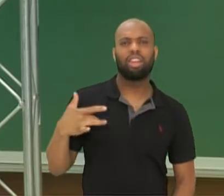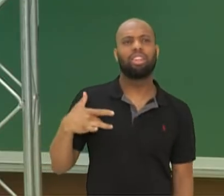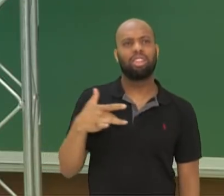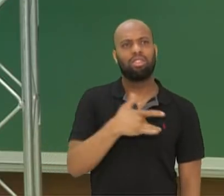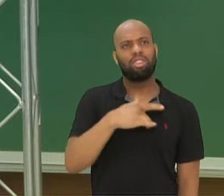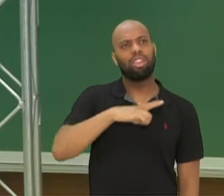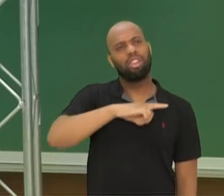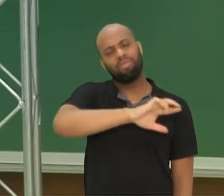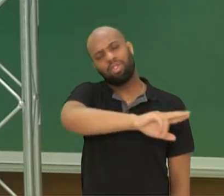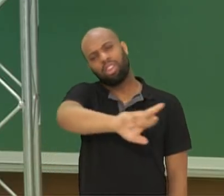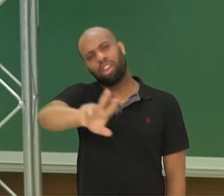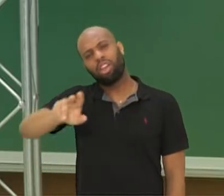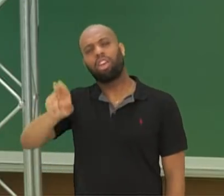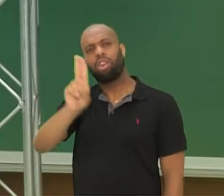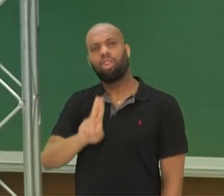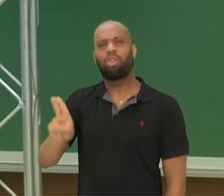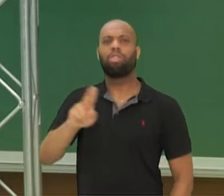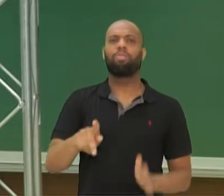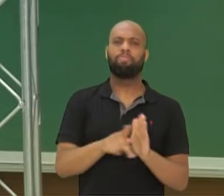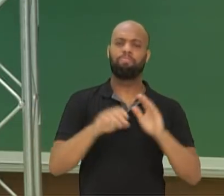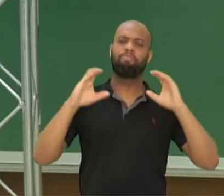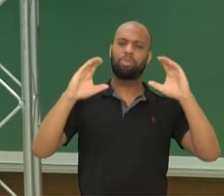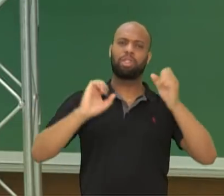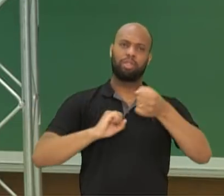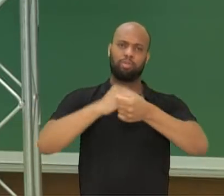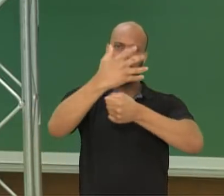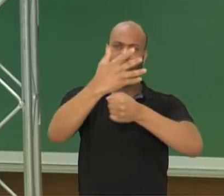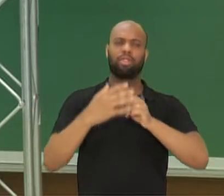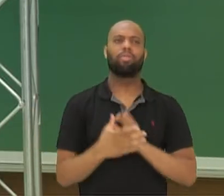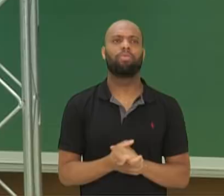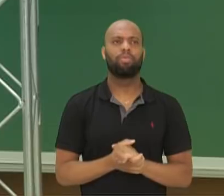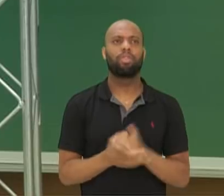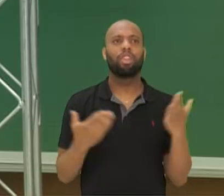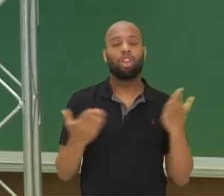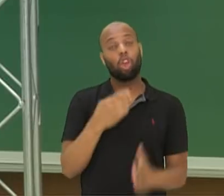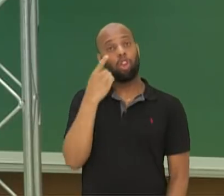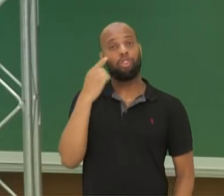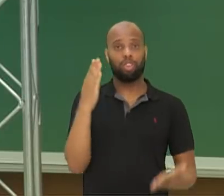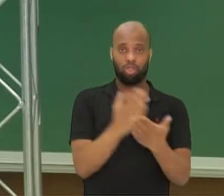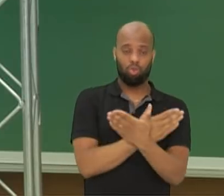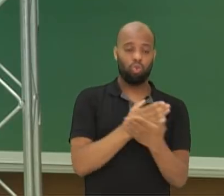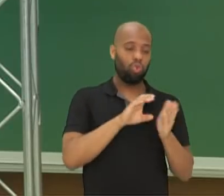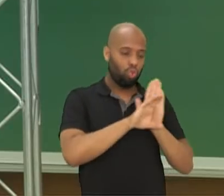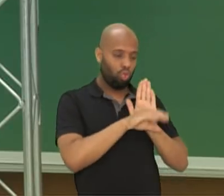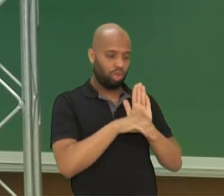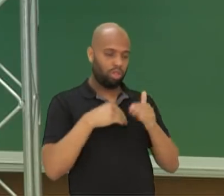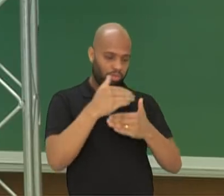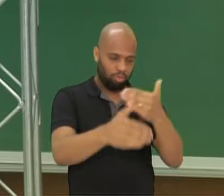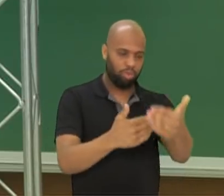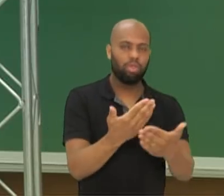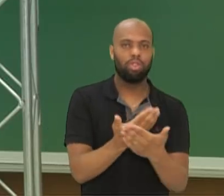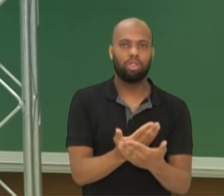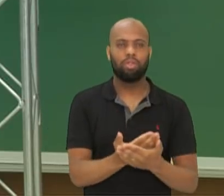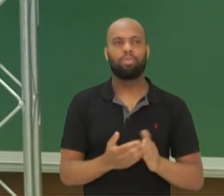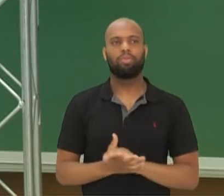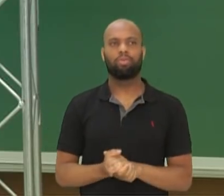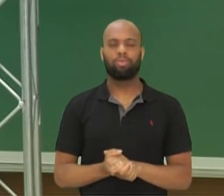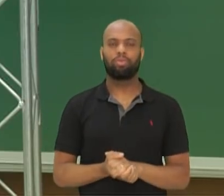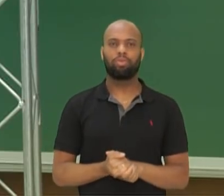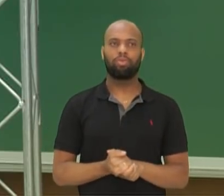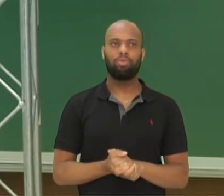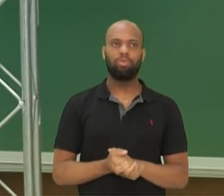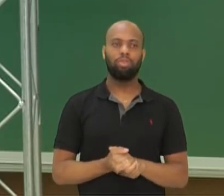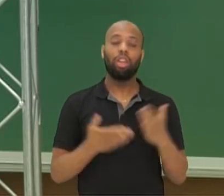várias aplicações da função exponencial. Nós vamos ver algumas delas ao longo aqui das nossas aulas.